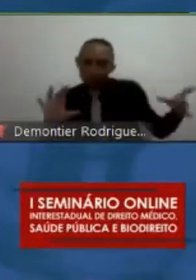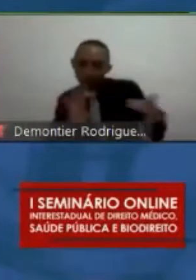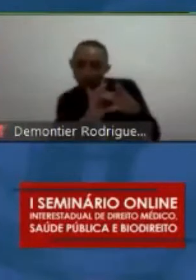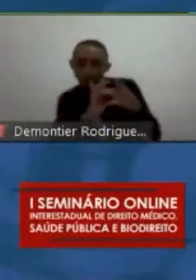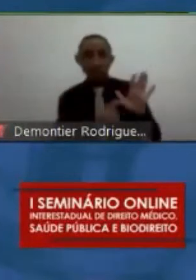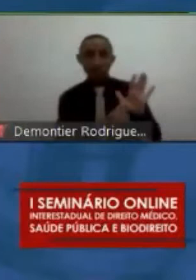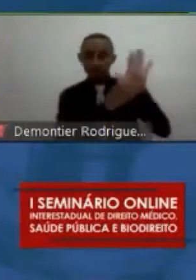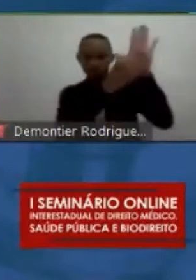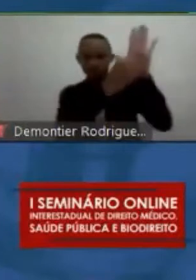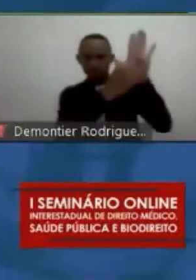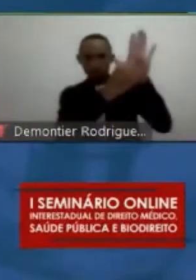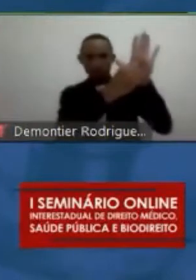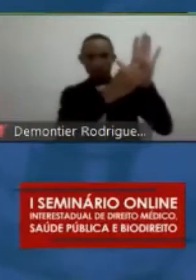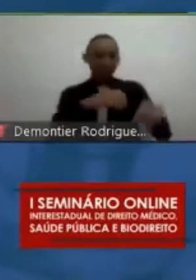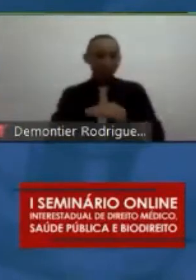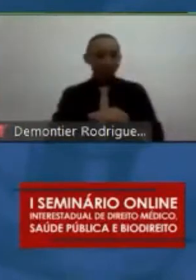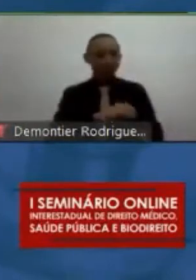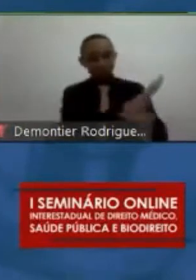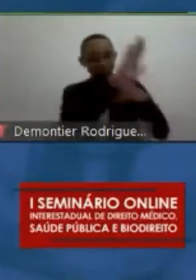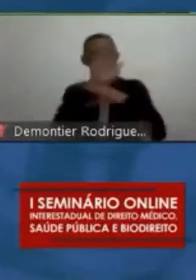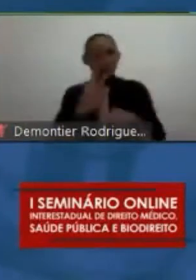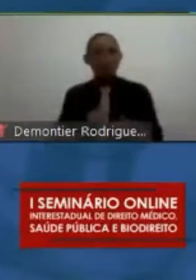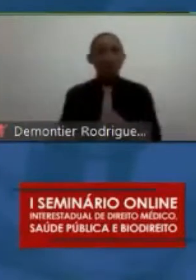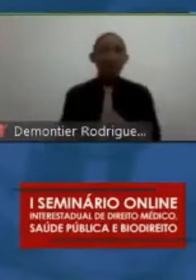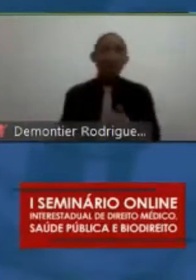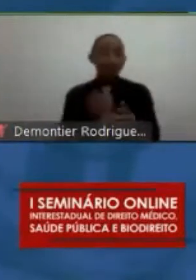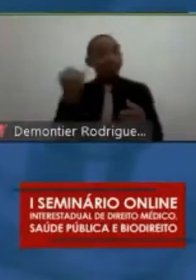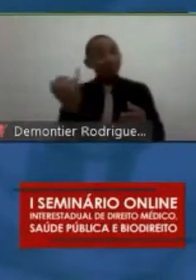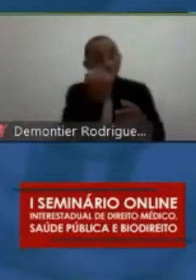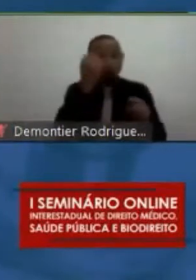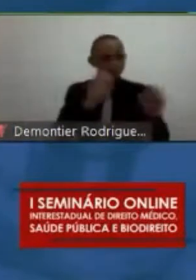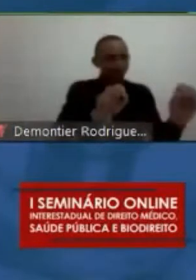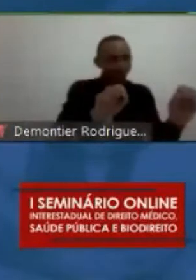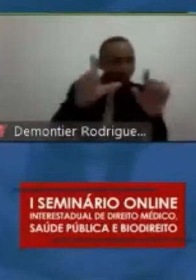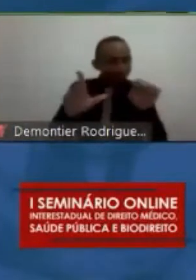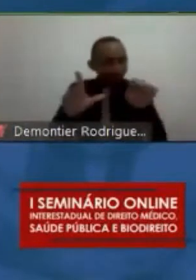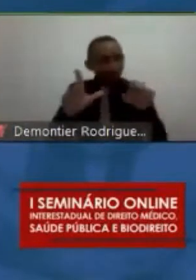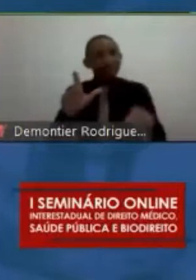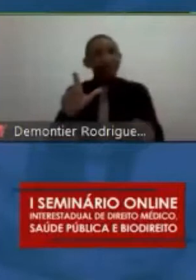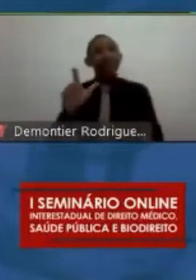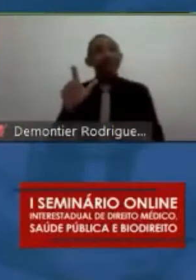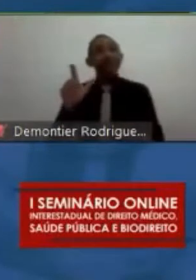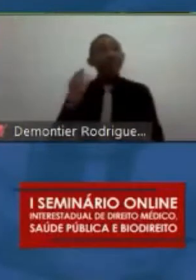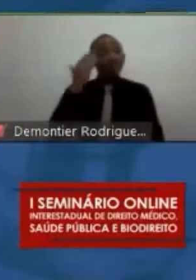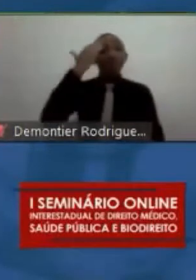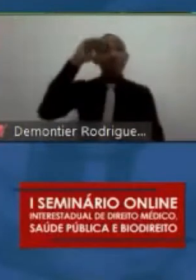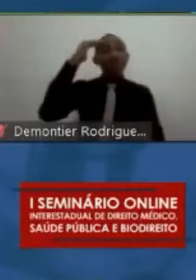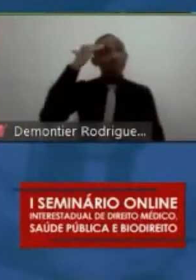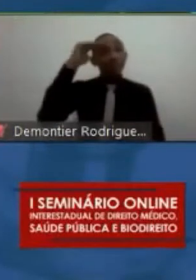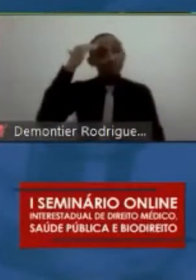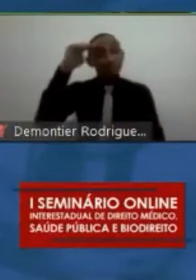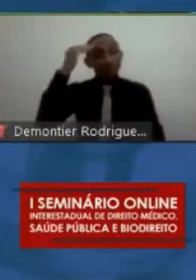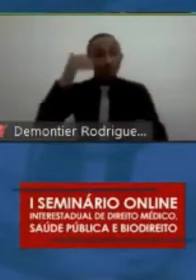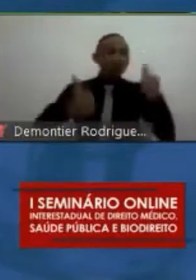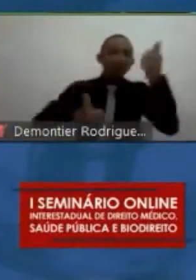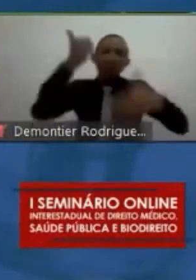para o próximo mês, muito provavelmente. Por quê? Porque nós entendemos que não adianta ter esse tipo de